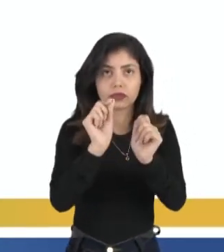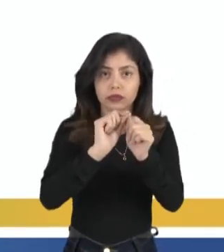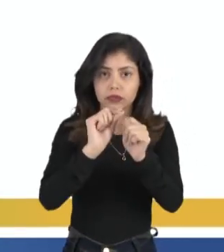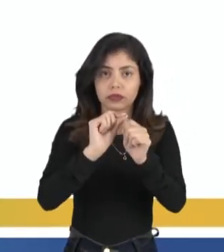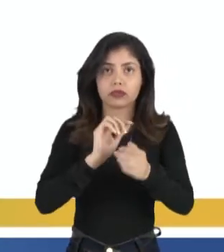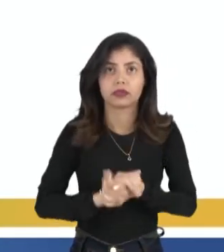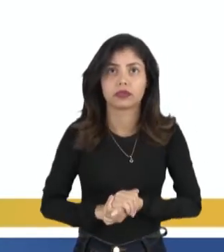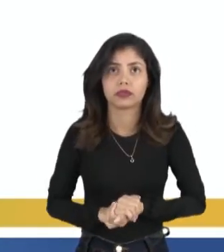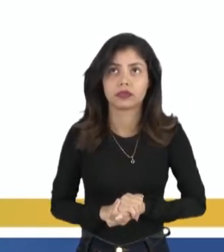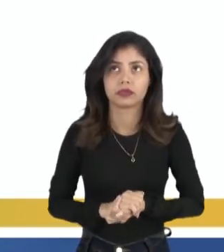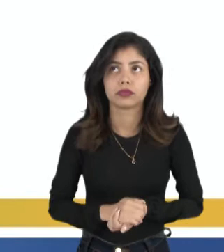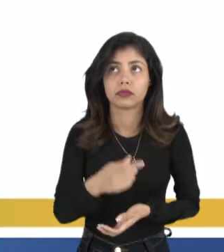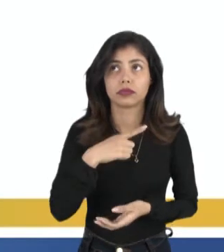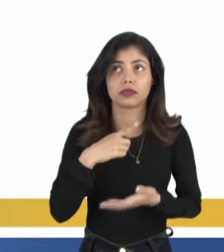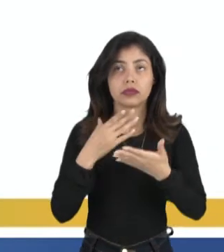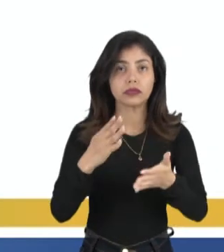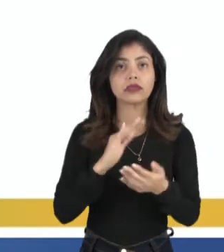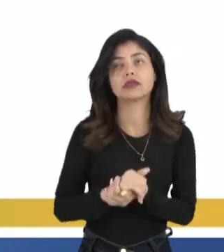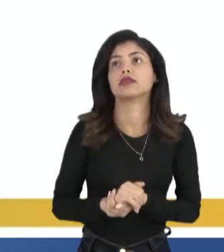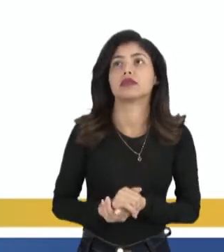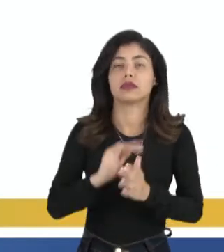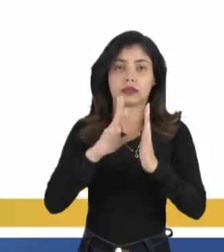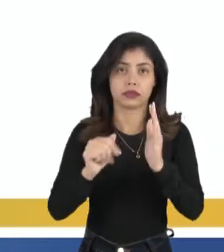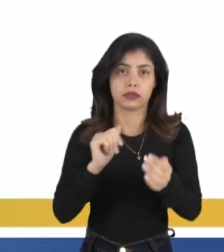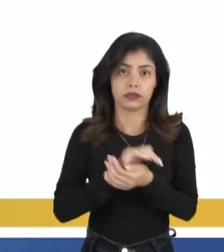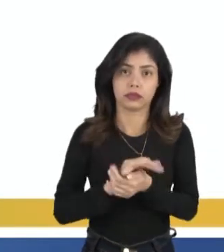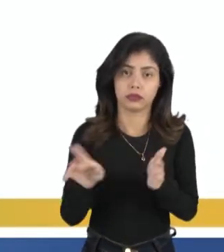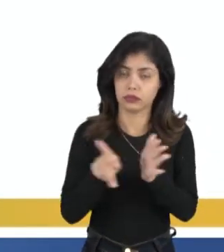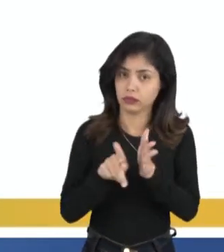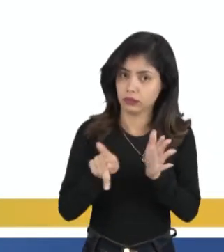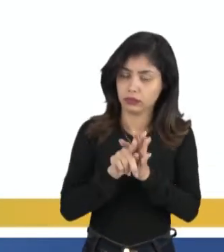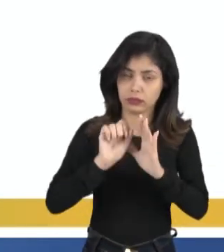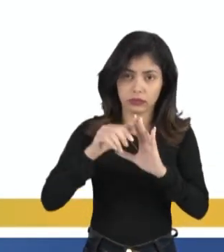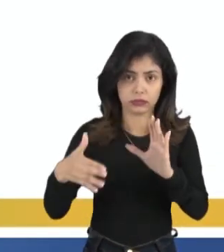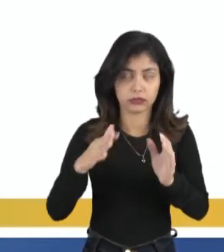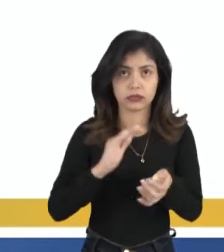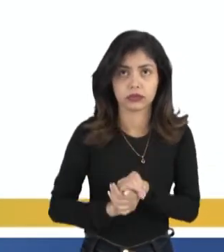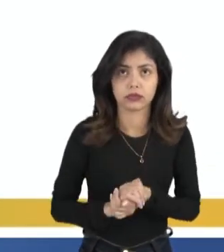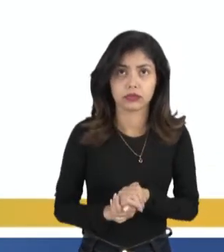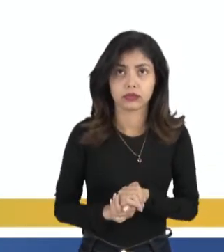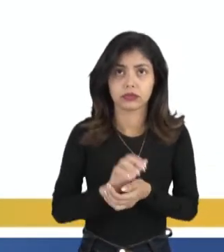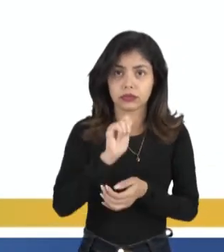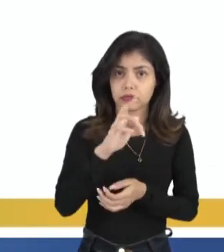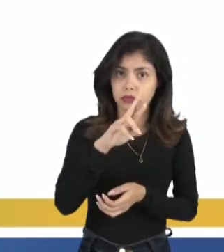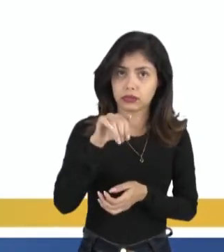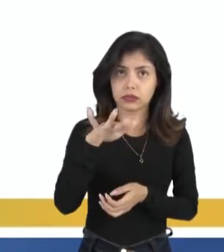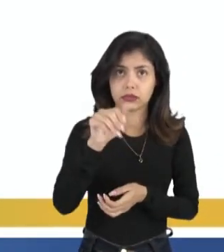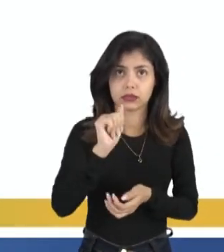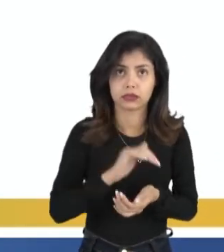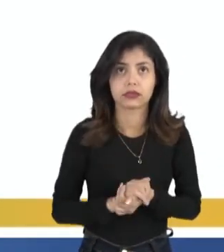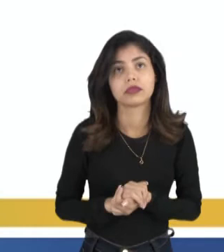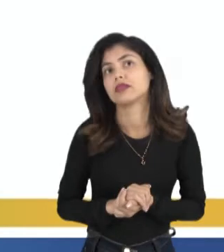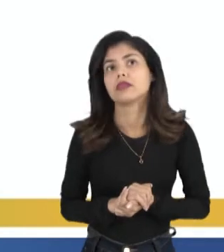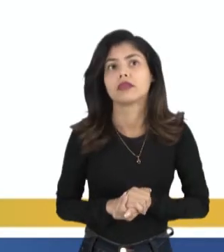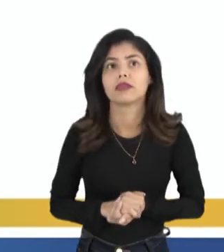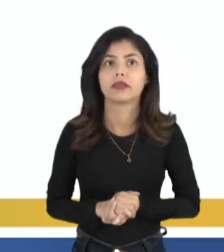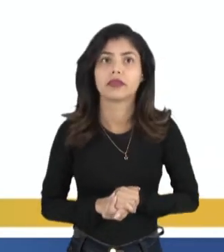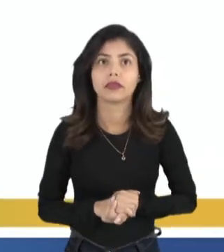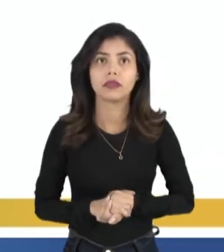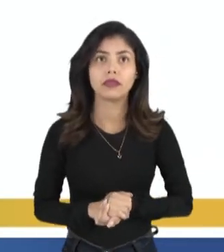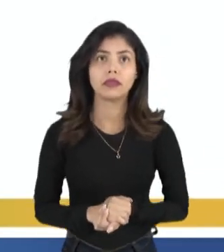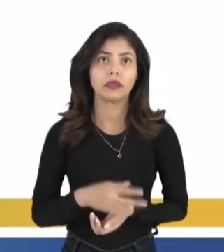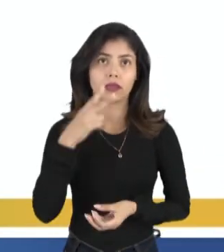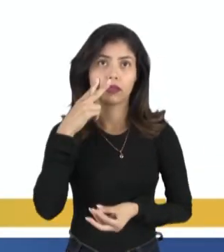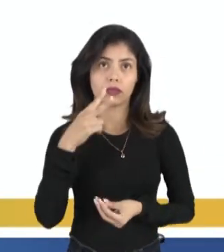formado. Mas tem esse eclipse, é uma classificação, né? Segundo a União Internacional de Astronomia. Agora aqui